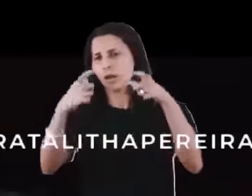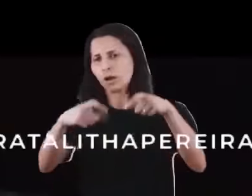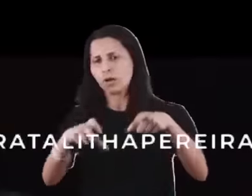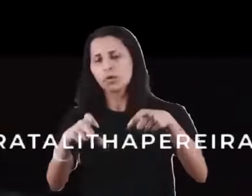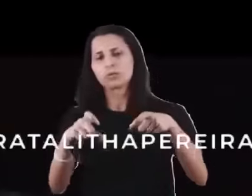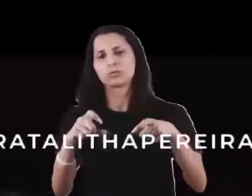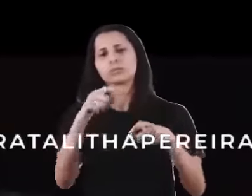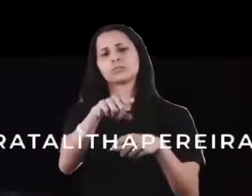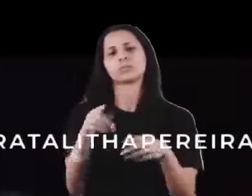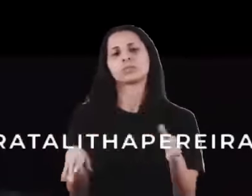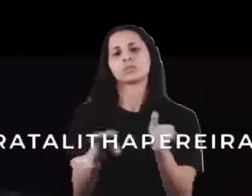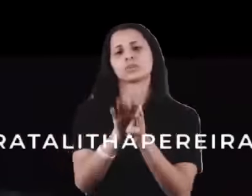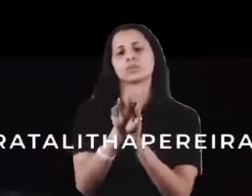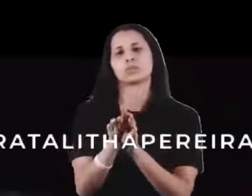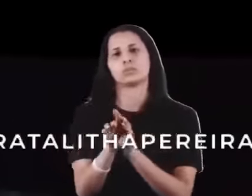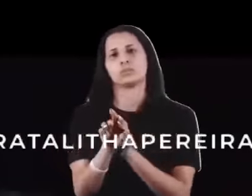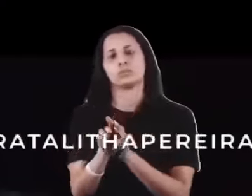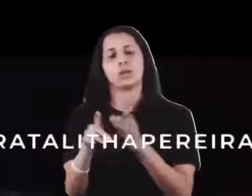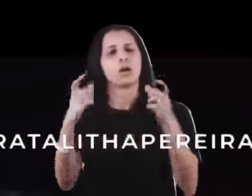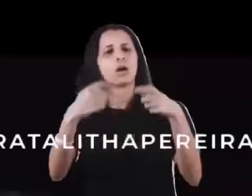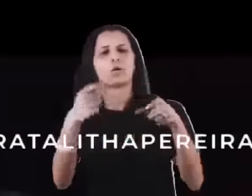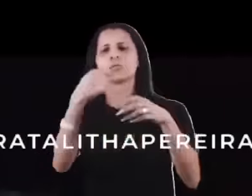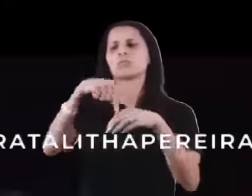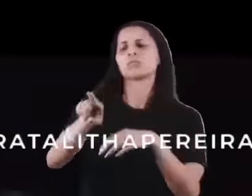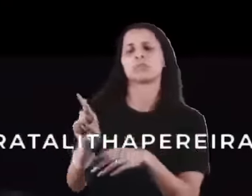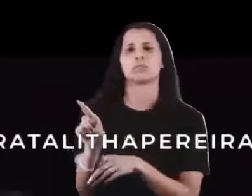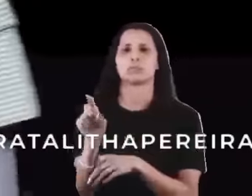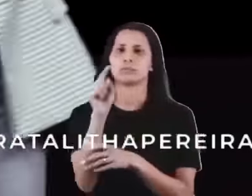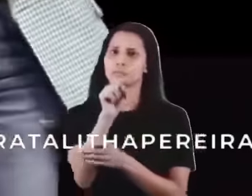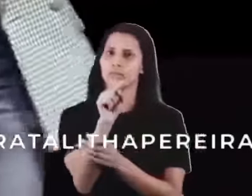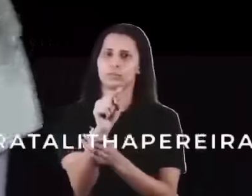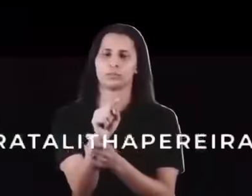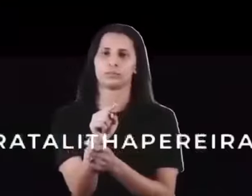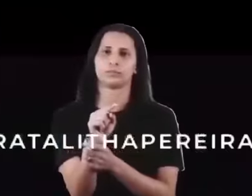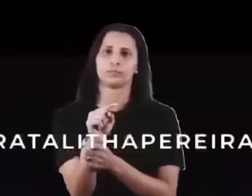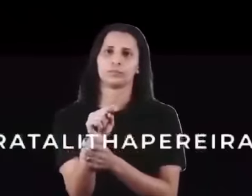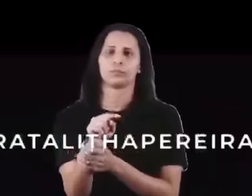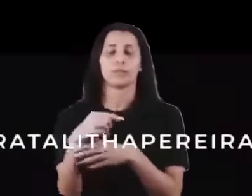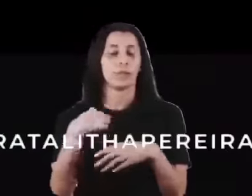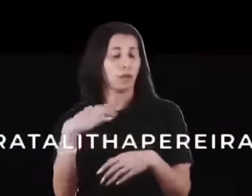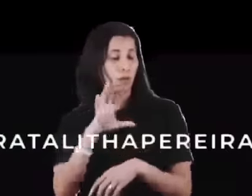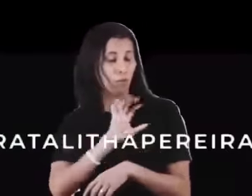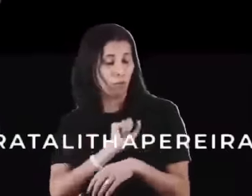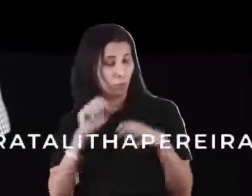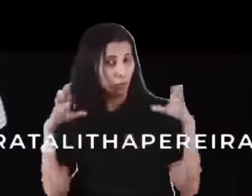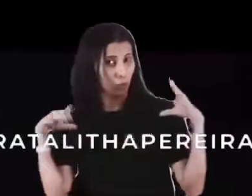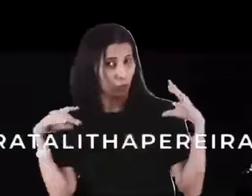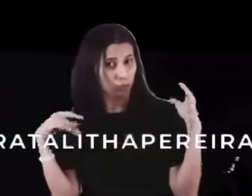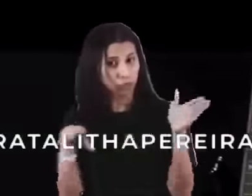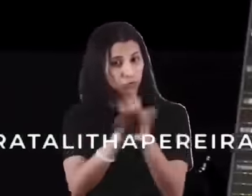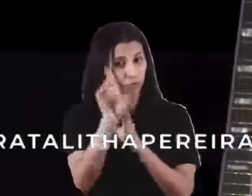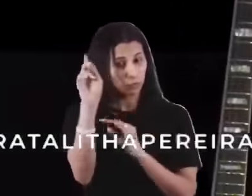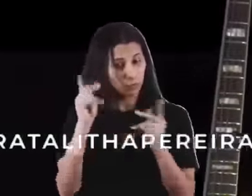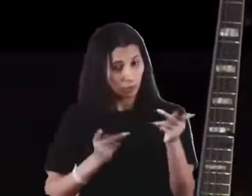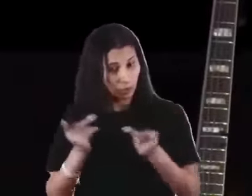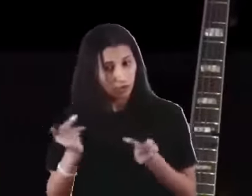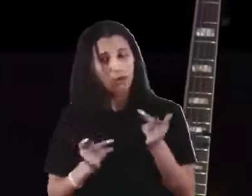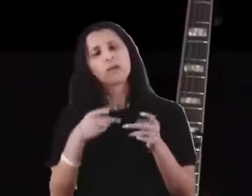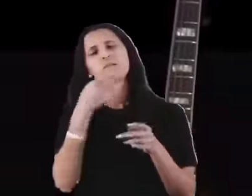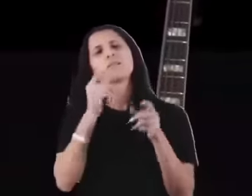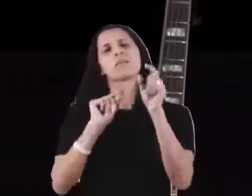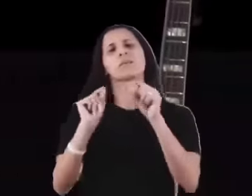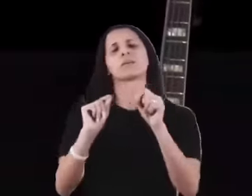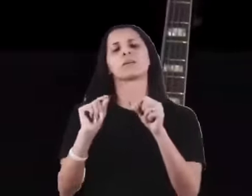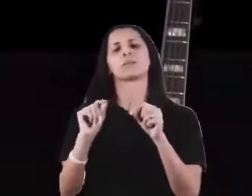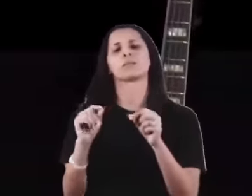você vem e Para onde você vai eu amo que o Anjo chegou para gari nesse assim H da onde